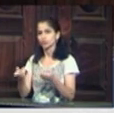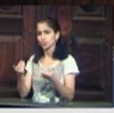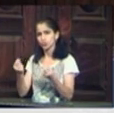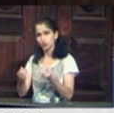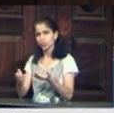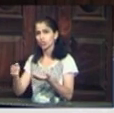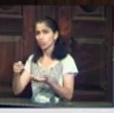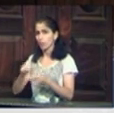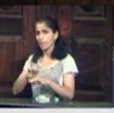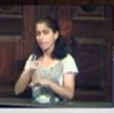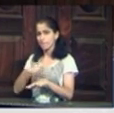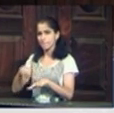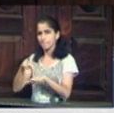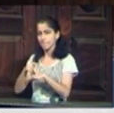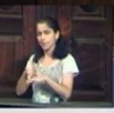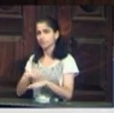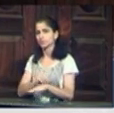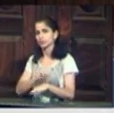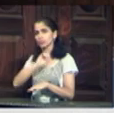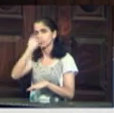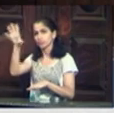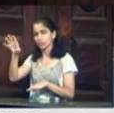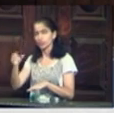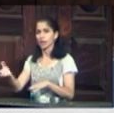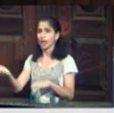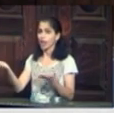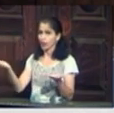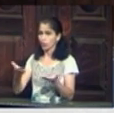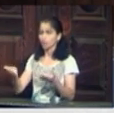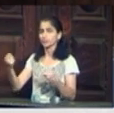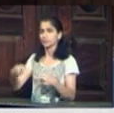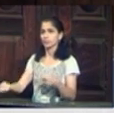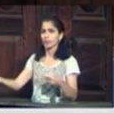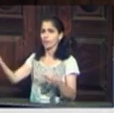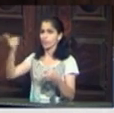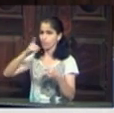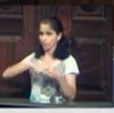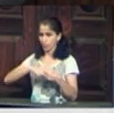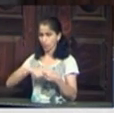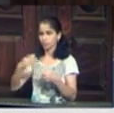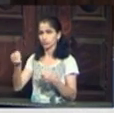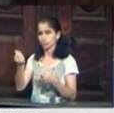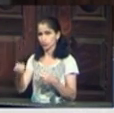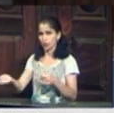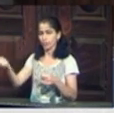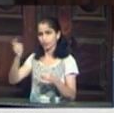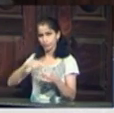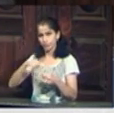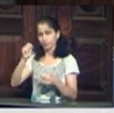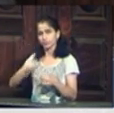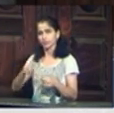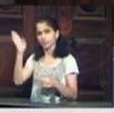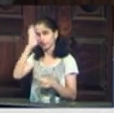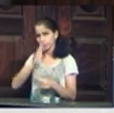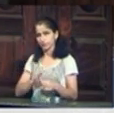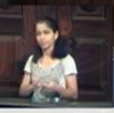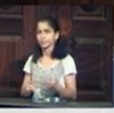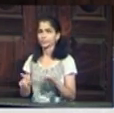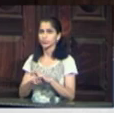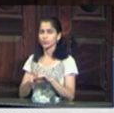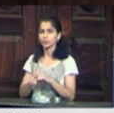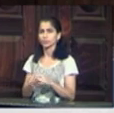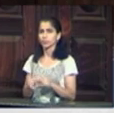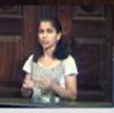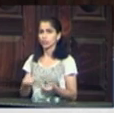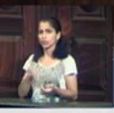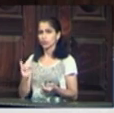recursos que foram retirados dos cofres públicos por esse sistema, por esse modelo de isenções e